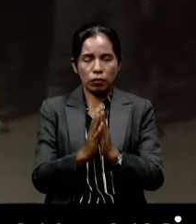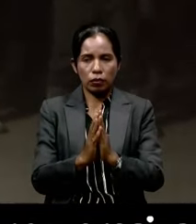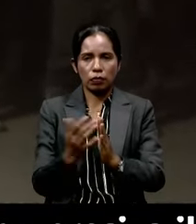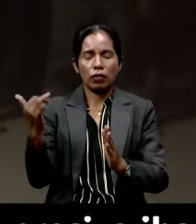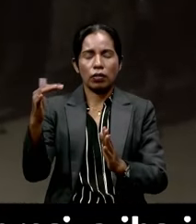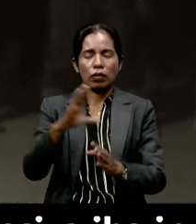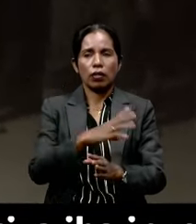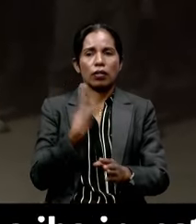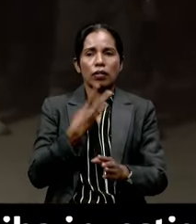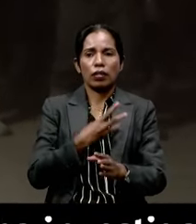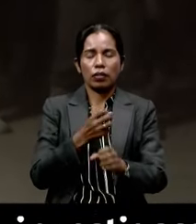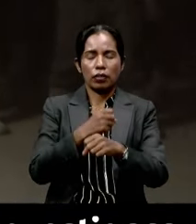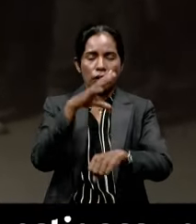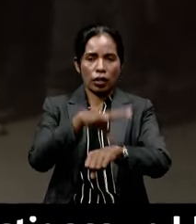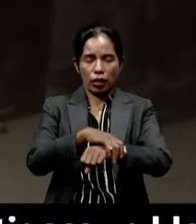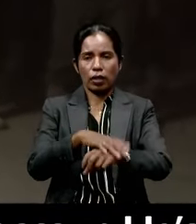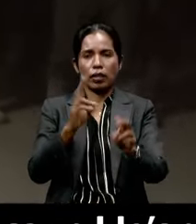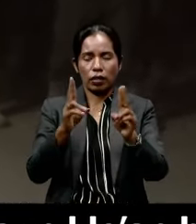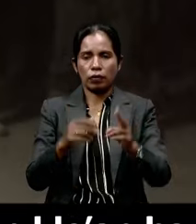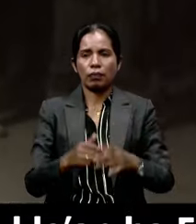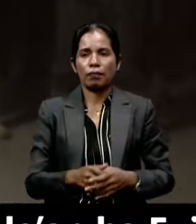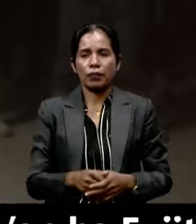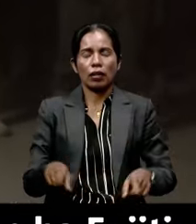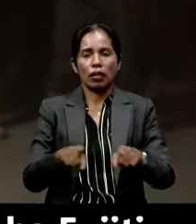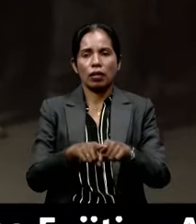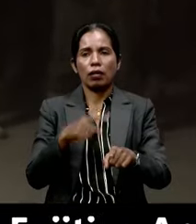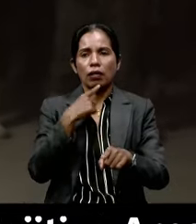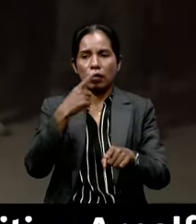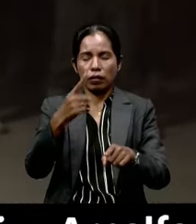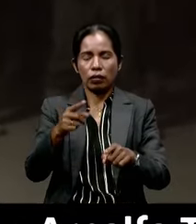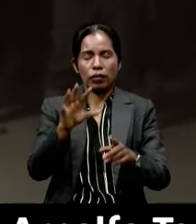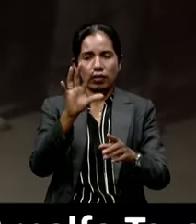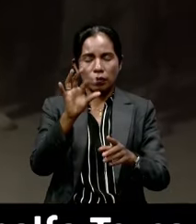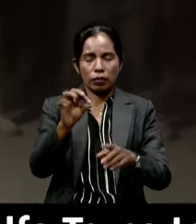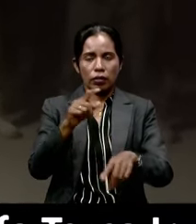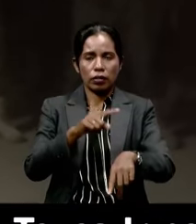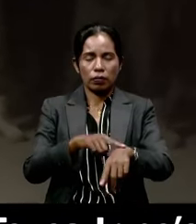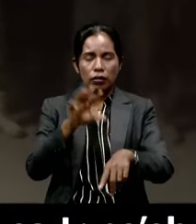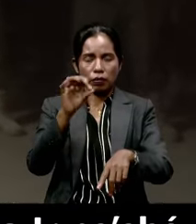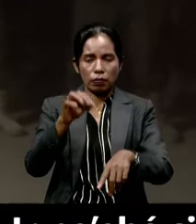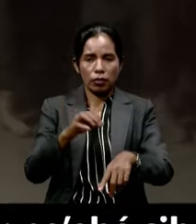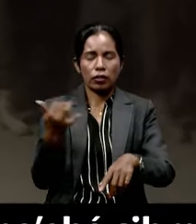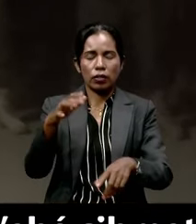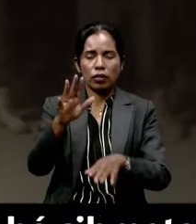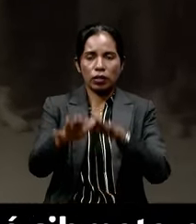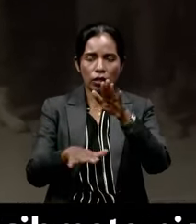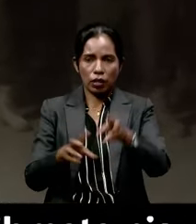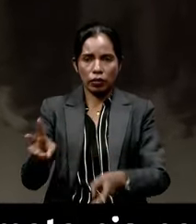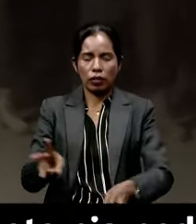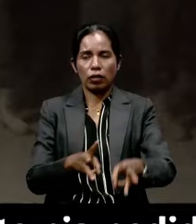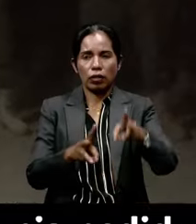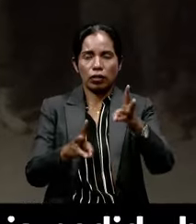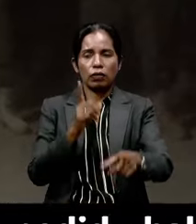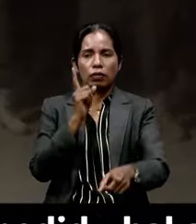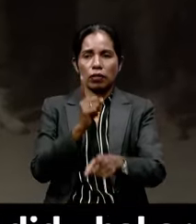konjunta para tu halo atu asaun. Aneso en komenta tete 9 horas baleten kuano sira se ilao ia dalang tu era